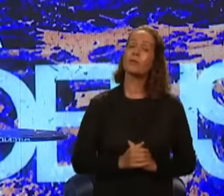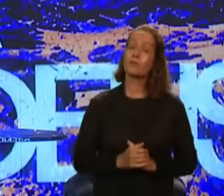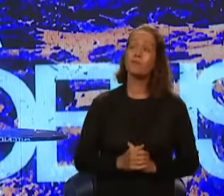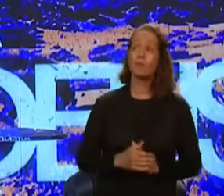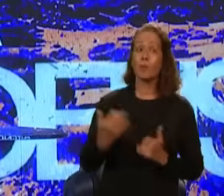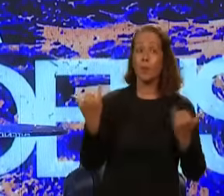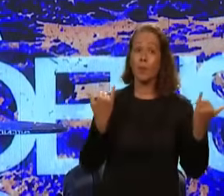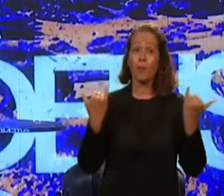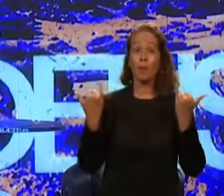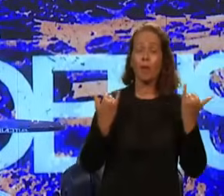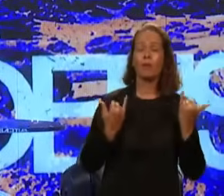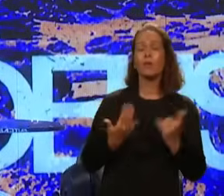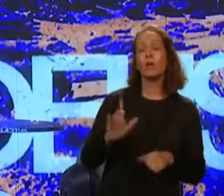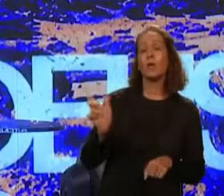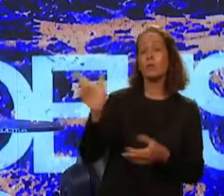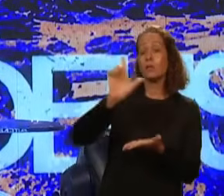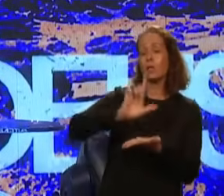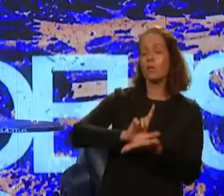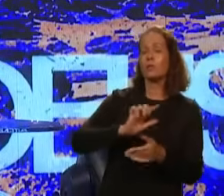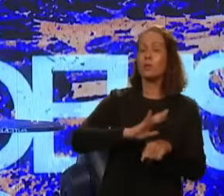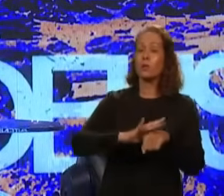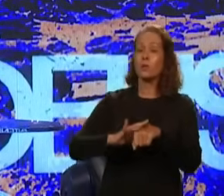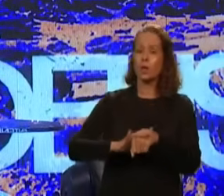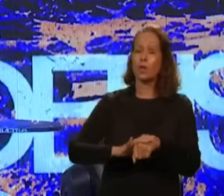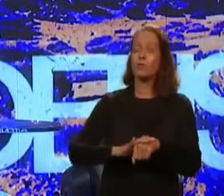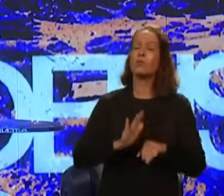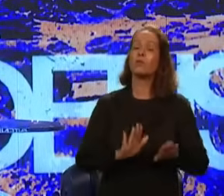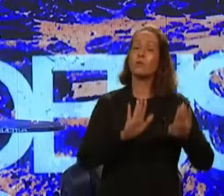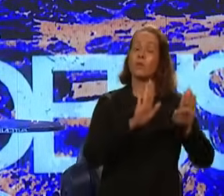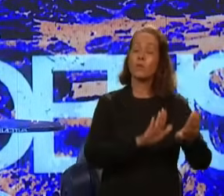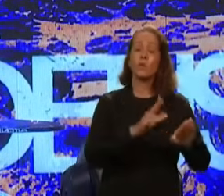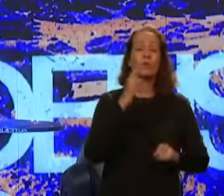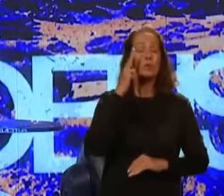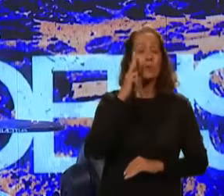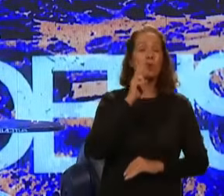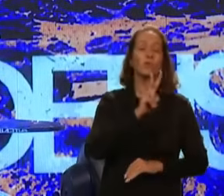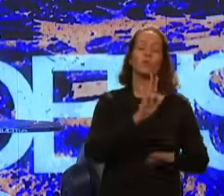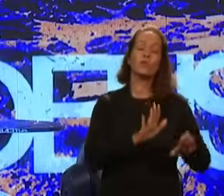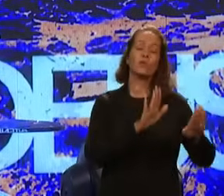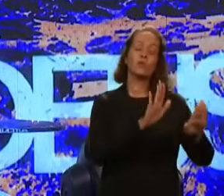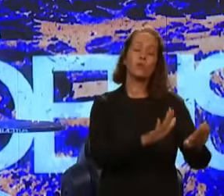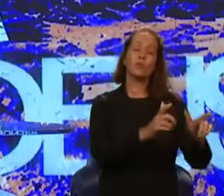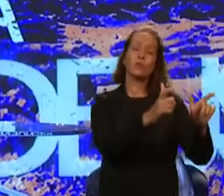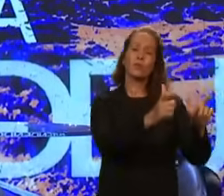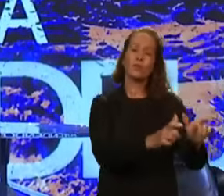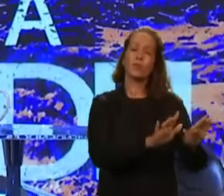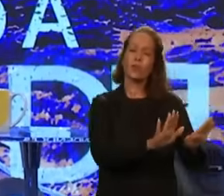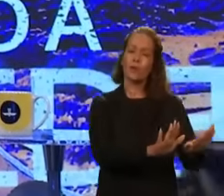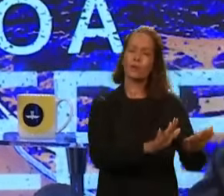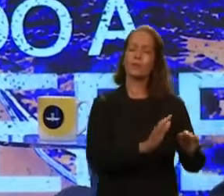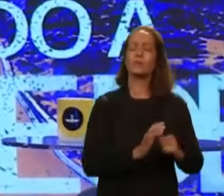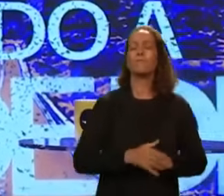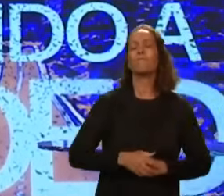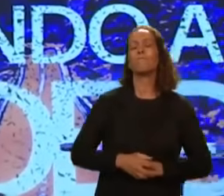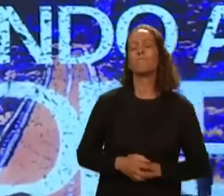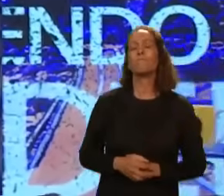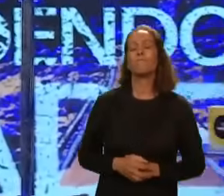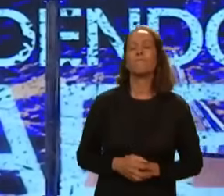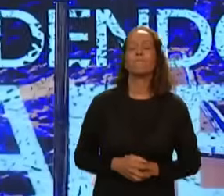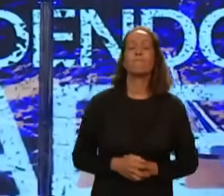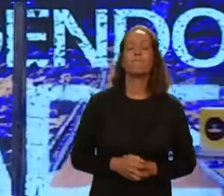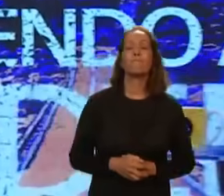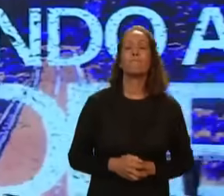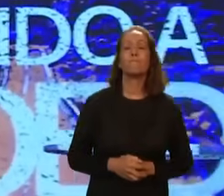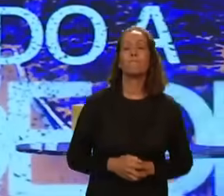ouviu falar que Lázaro estava doente, ficou mais 2 dias onde estava. Vamos ver algumas coisas